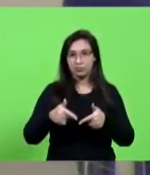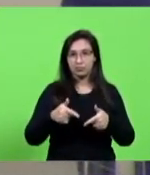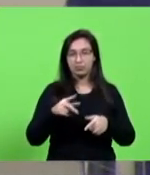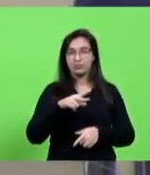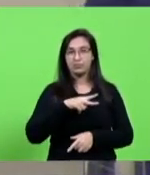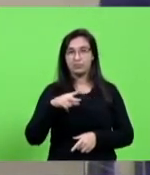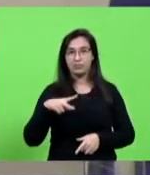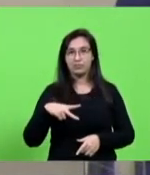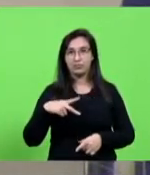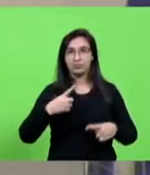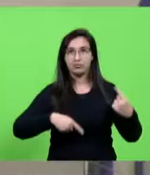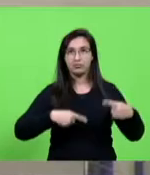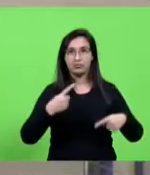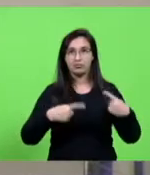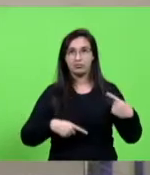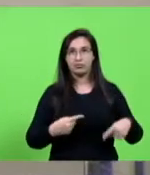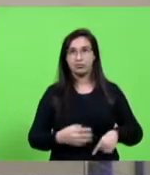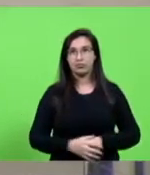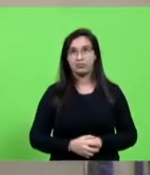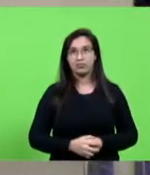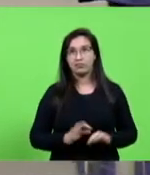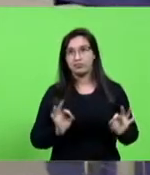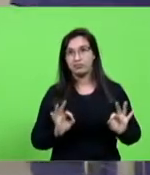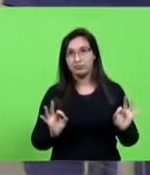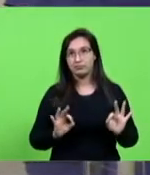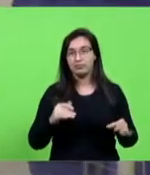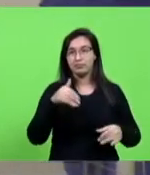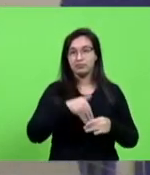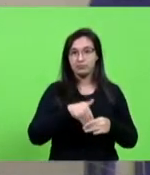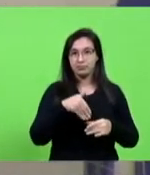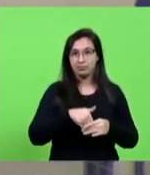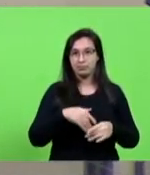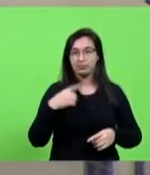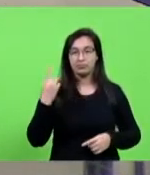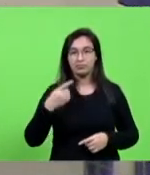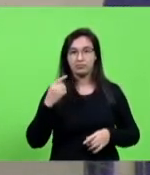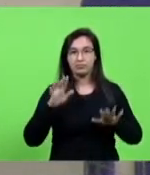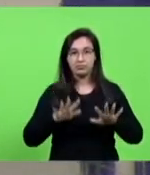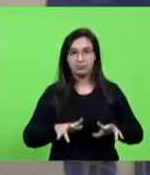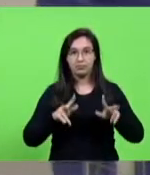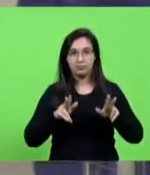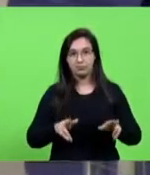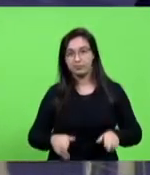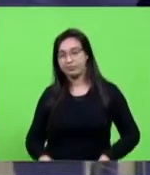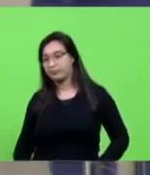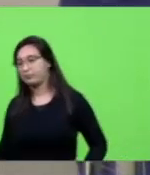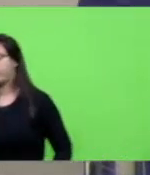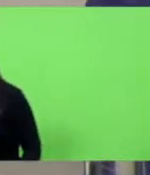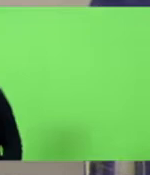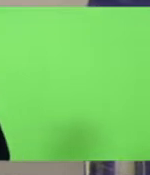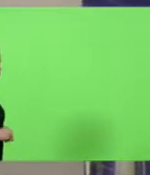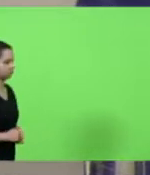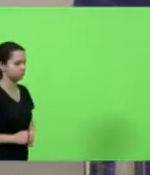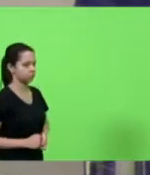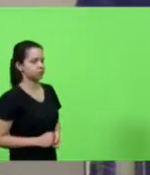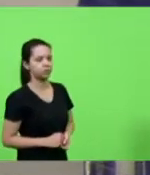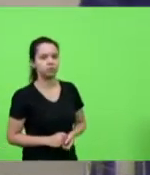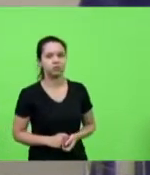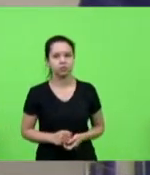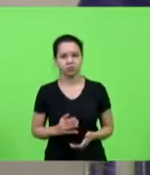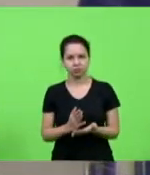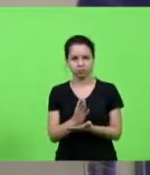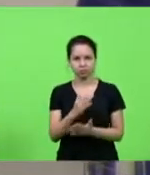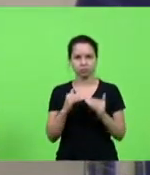discussão. Não havendo quem queira discutir, em votação. Deputados que aprovam, permaneçam como se encontram. Aprovado